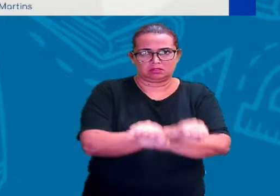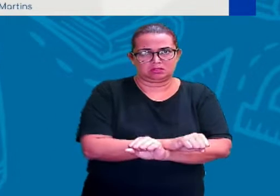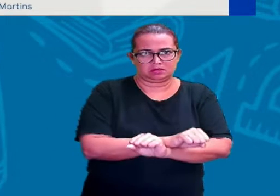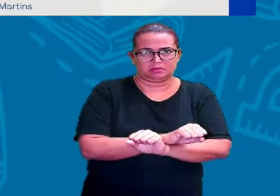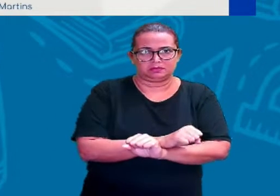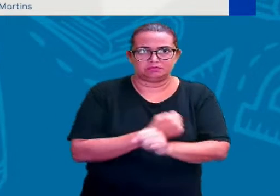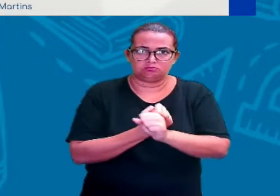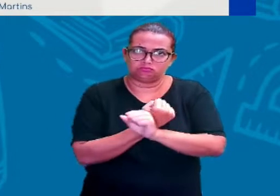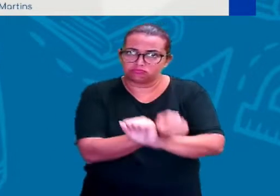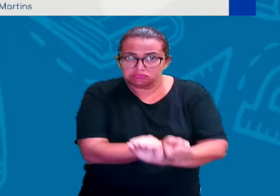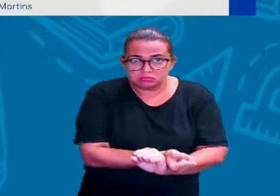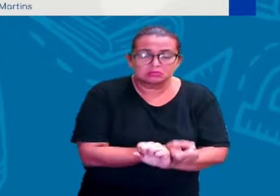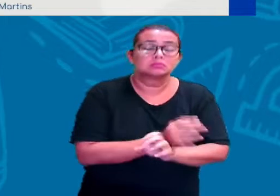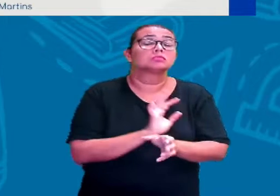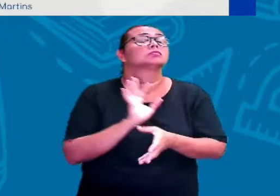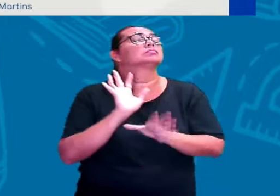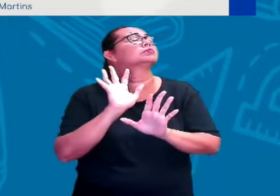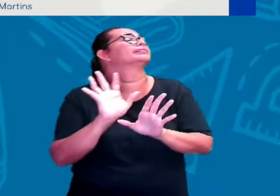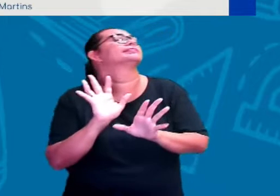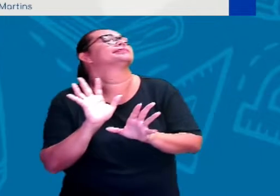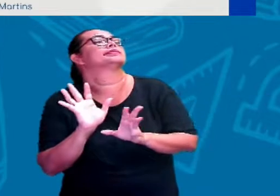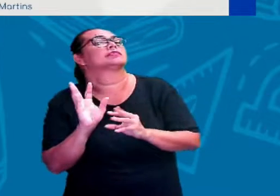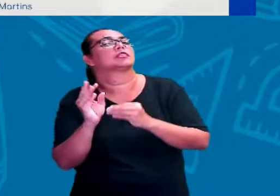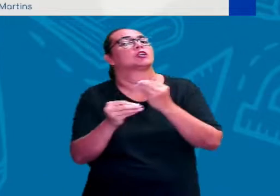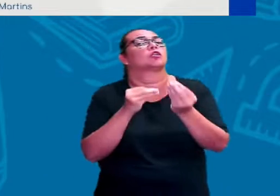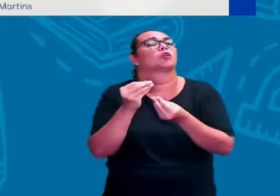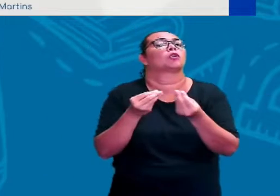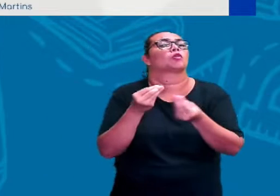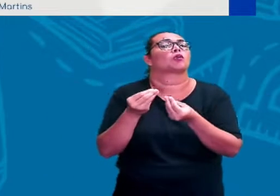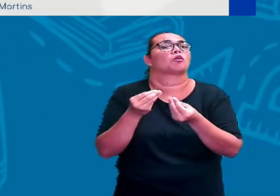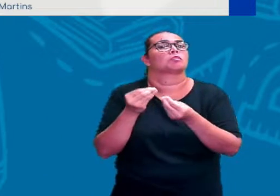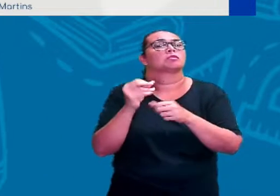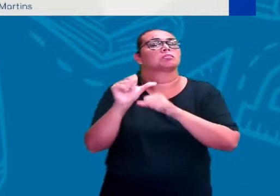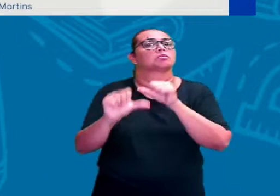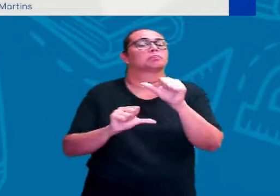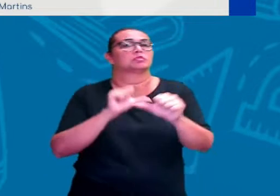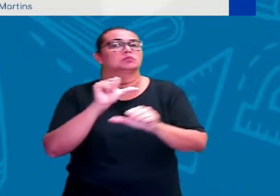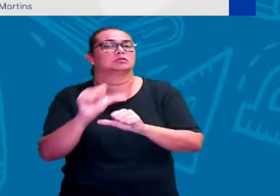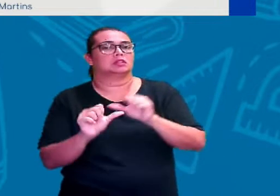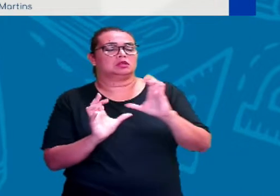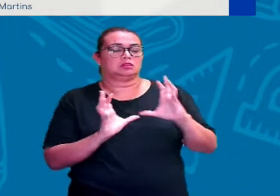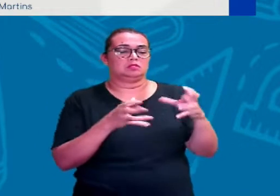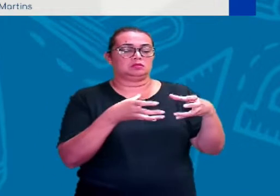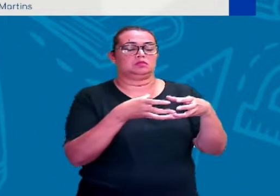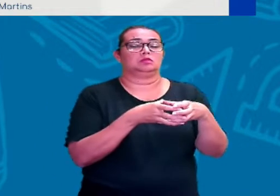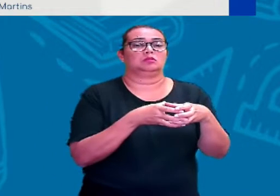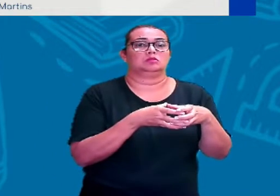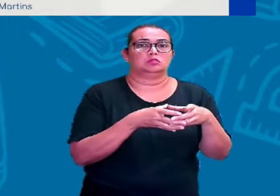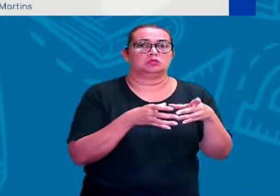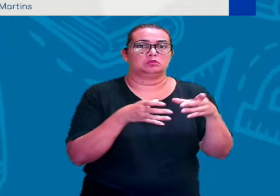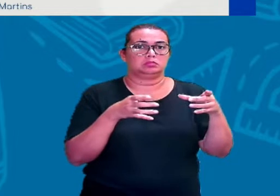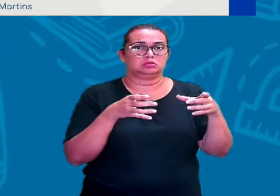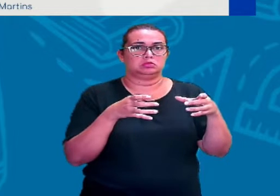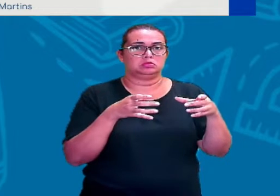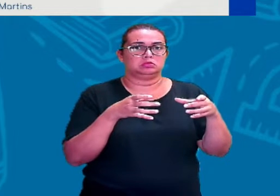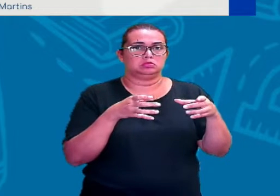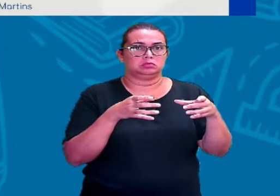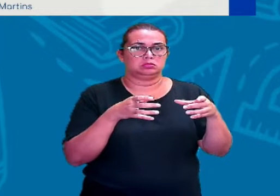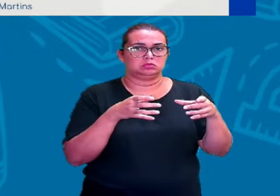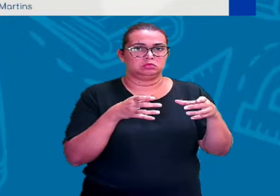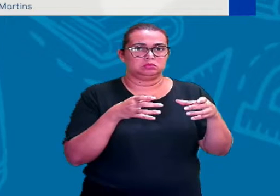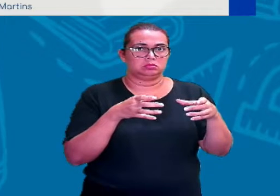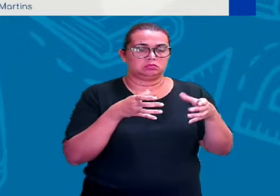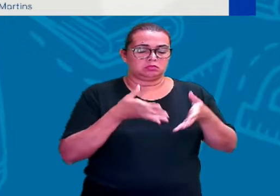Então, continuando, quando é que isso começou a mudar? Quando é que essa população ela para de diminuir e ela volta